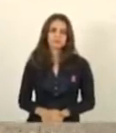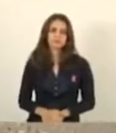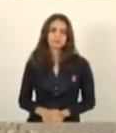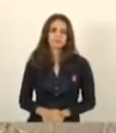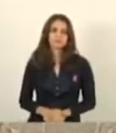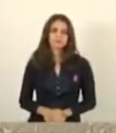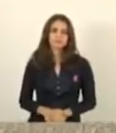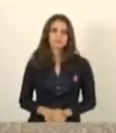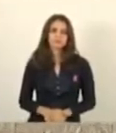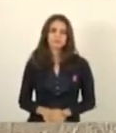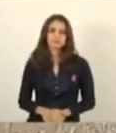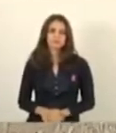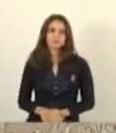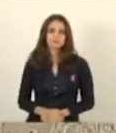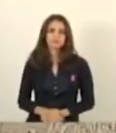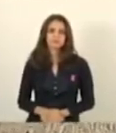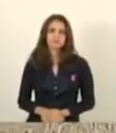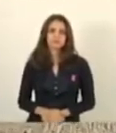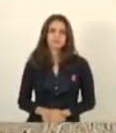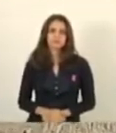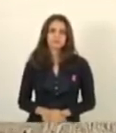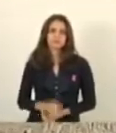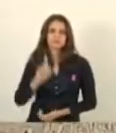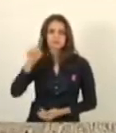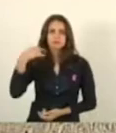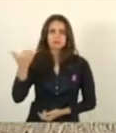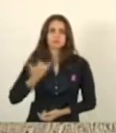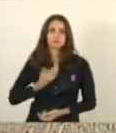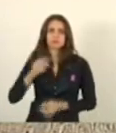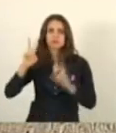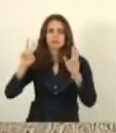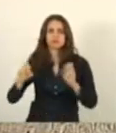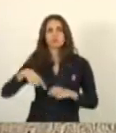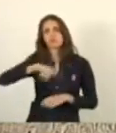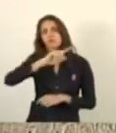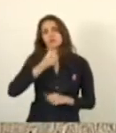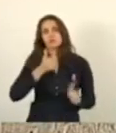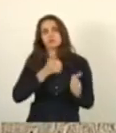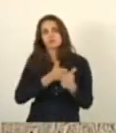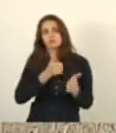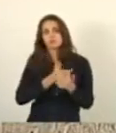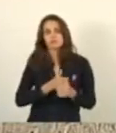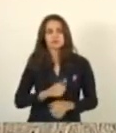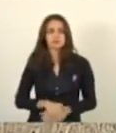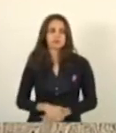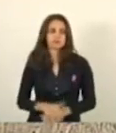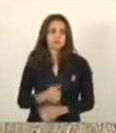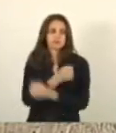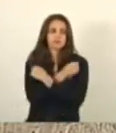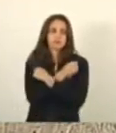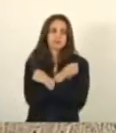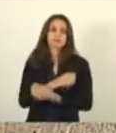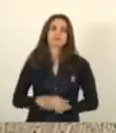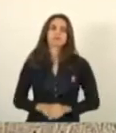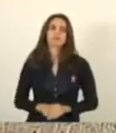Depois me fala sobre o encontro que você teve lá no tribunal, ok? Ok. Um abraço,